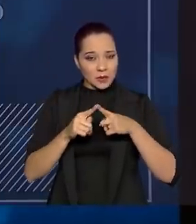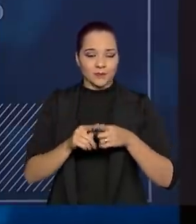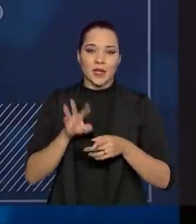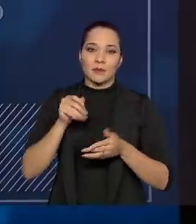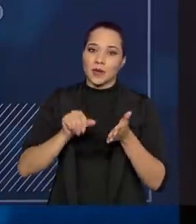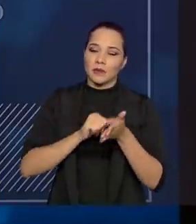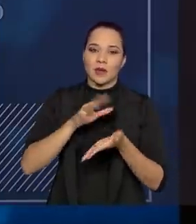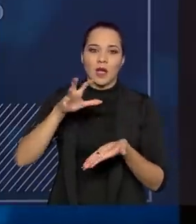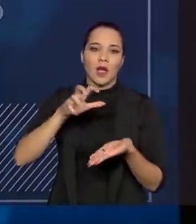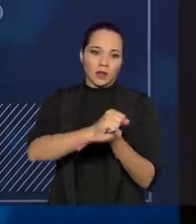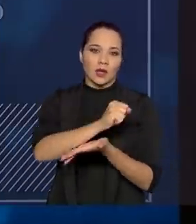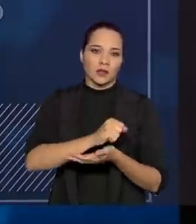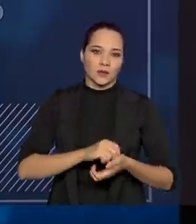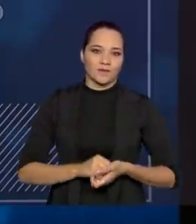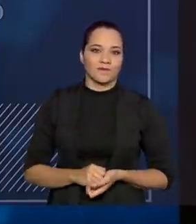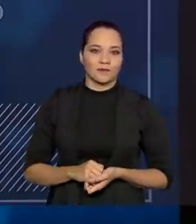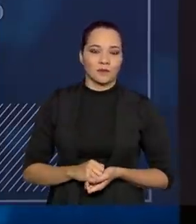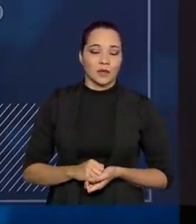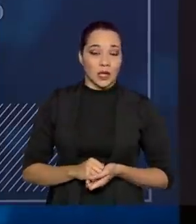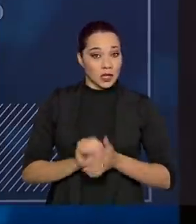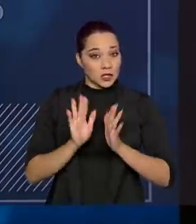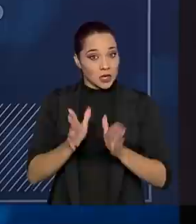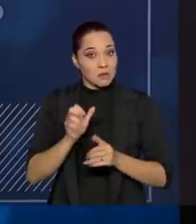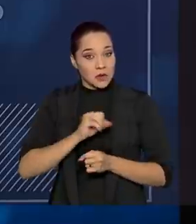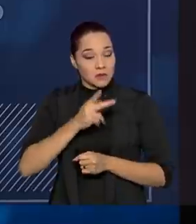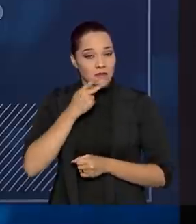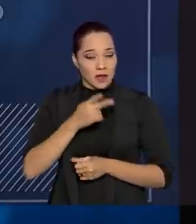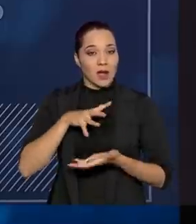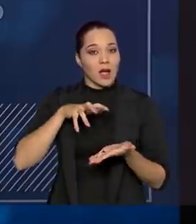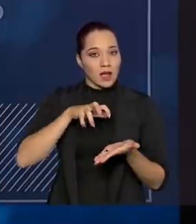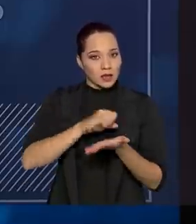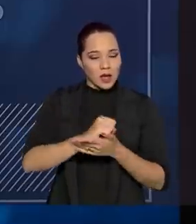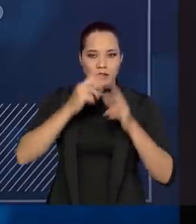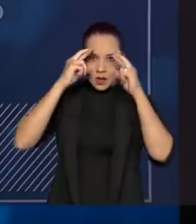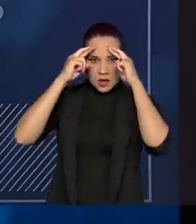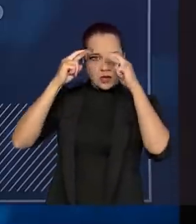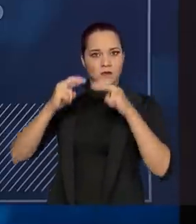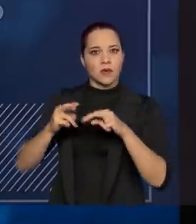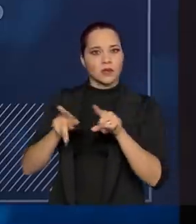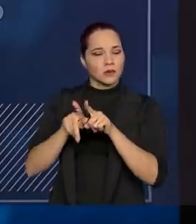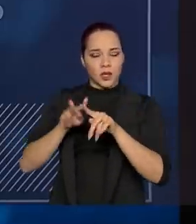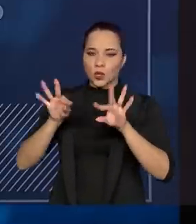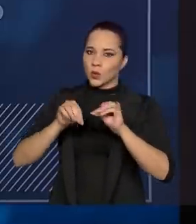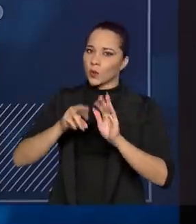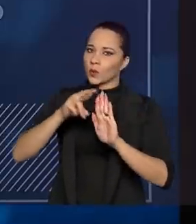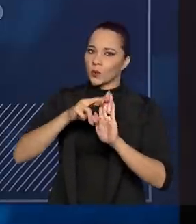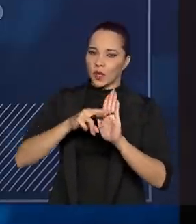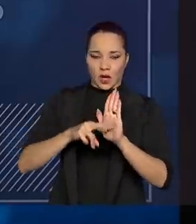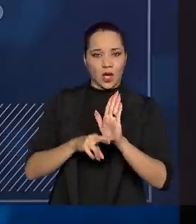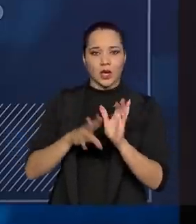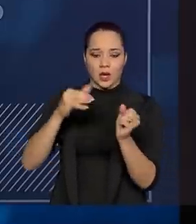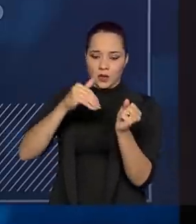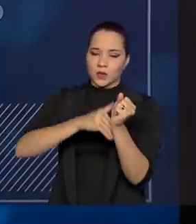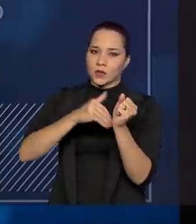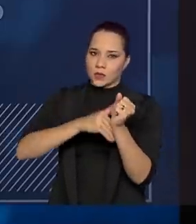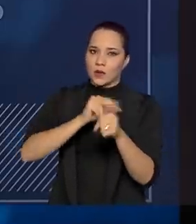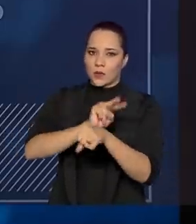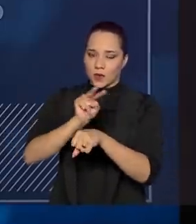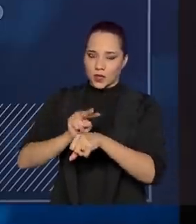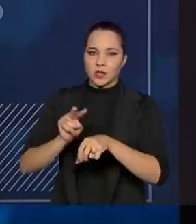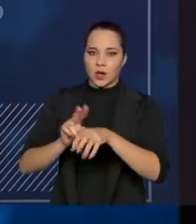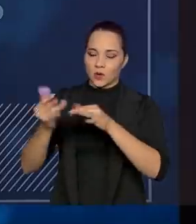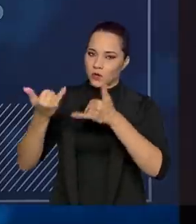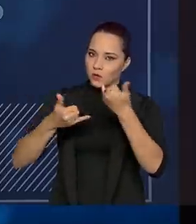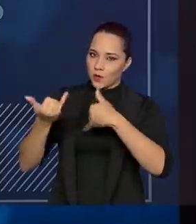fazer um cadastro. E já posso dizer que o cadastro respeita também todas as regras relacionadas à proteção de dados